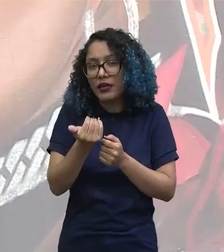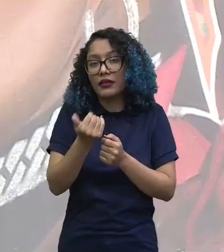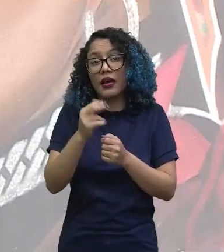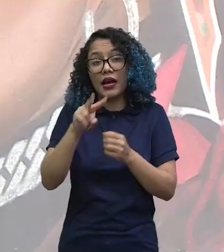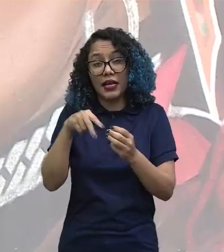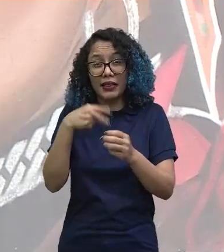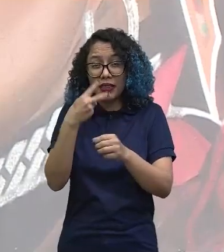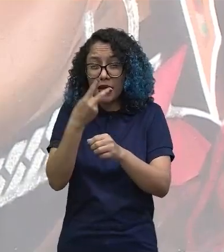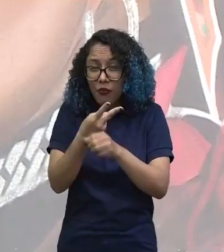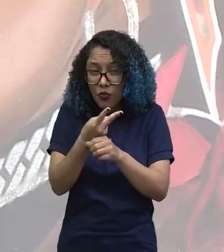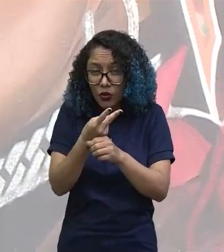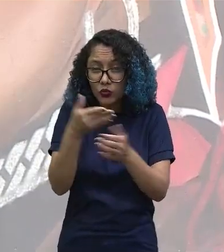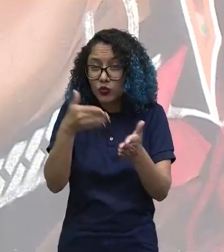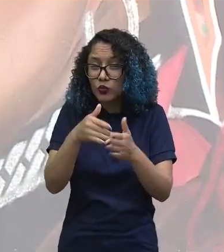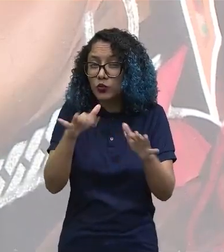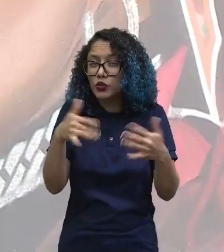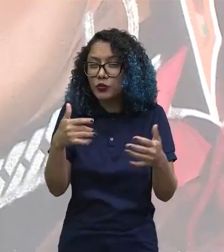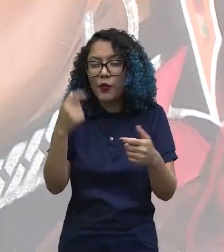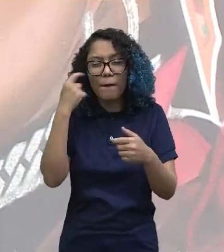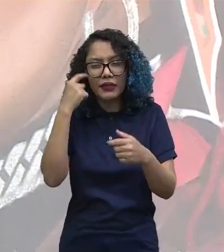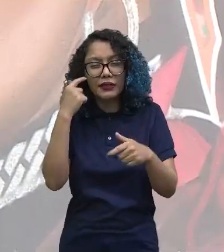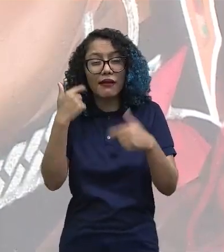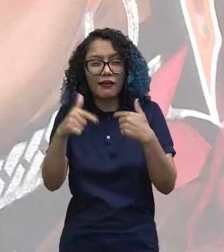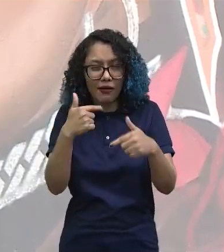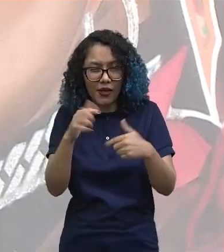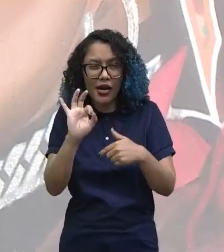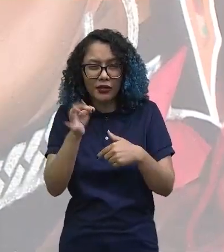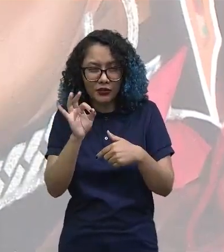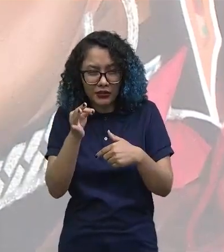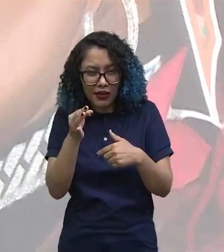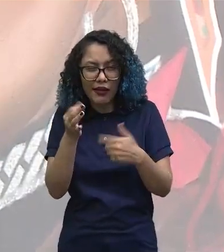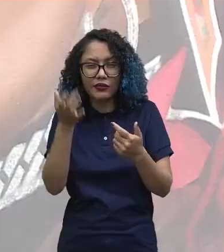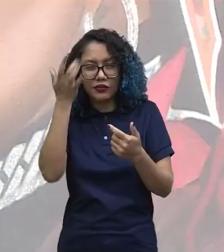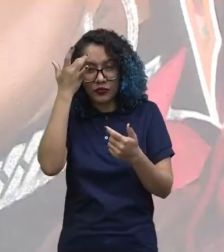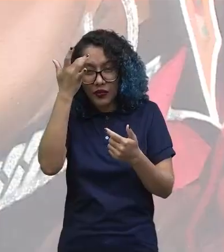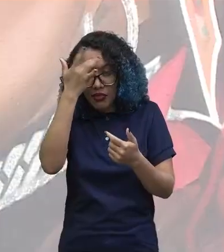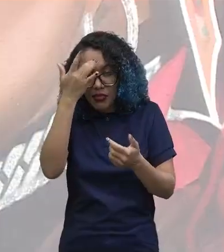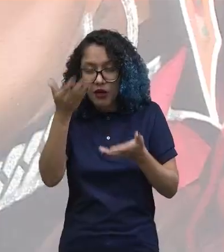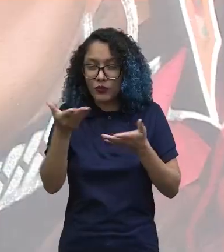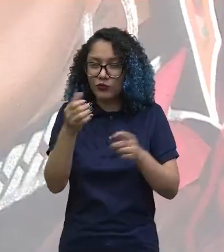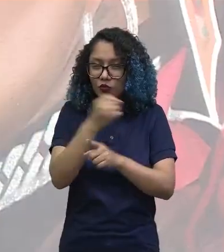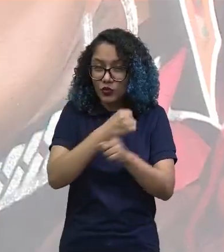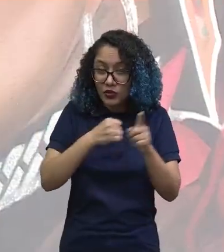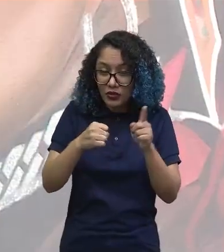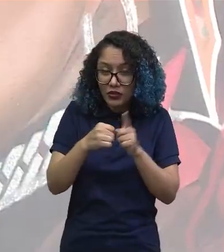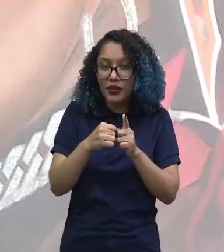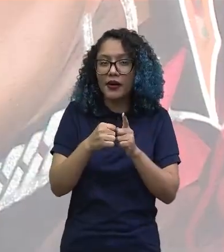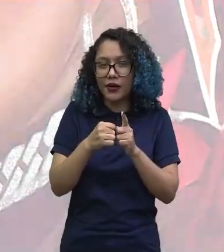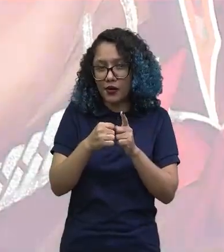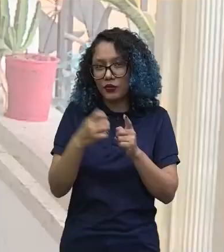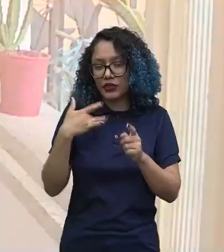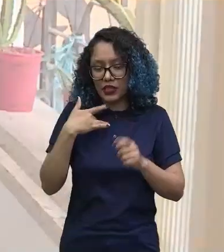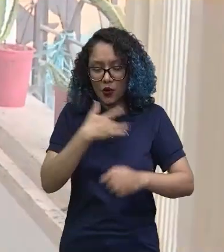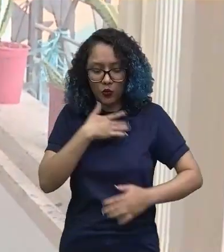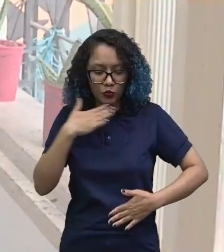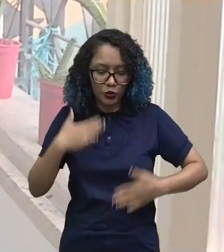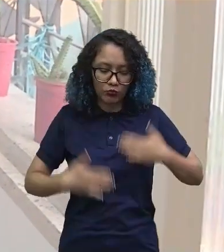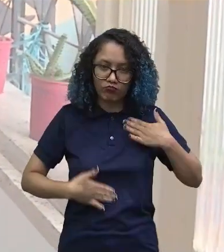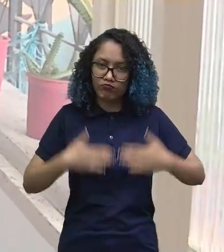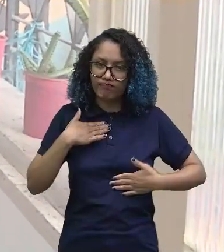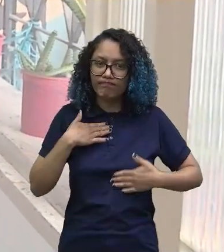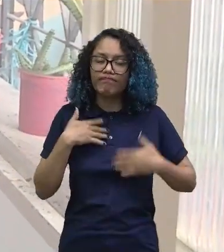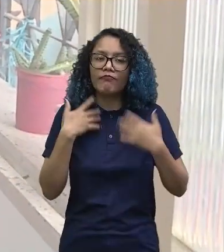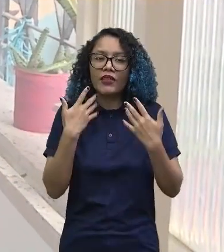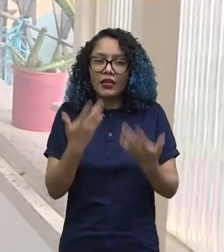a última coisa que você pensa é trabalho, é saúde mental, é atendimento social, é saúde física. Então, a